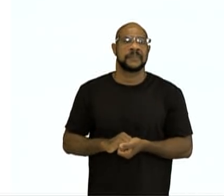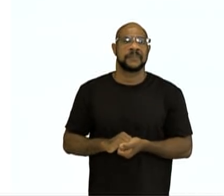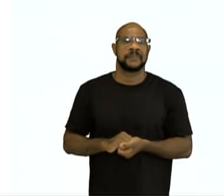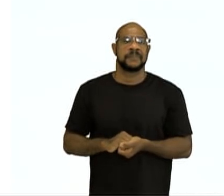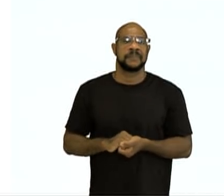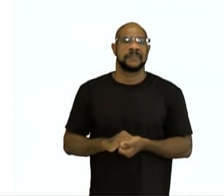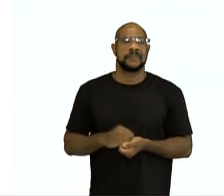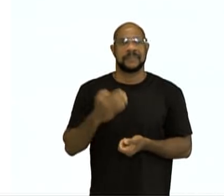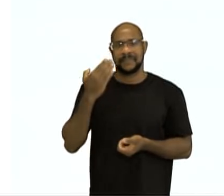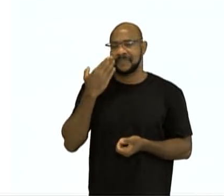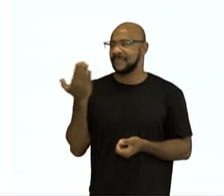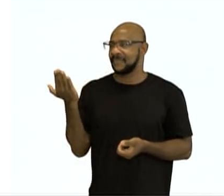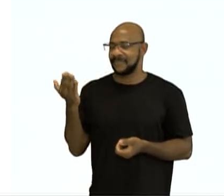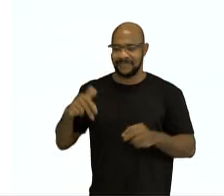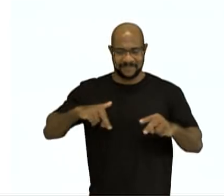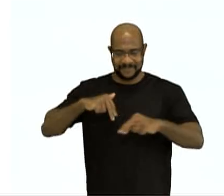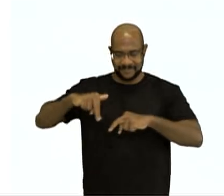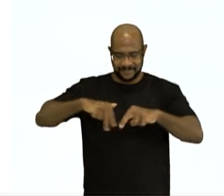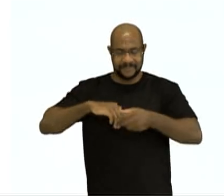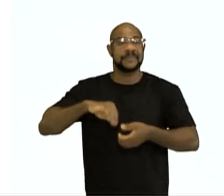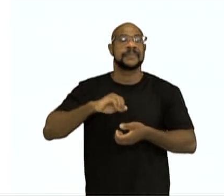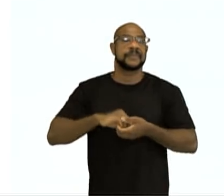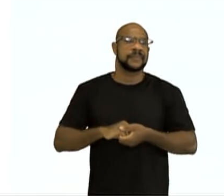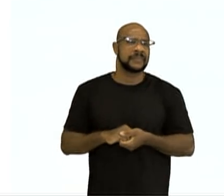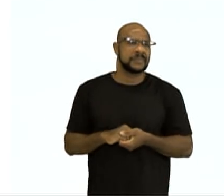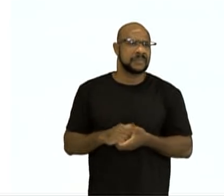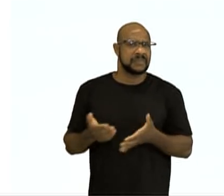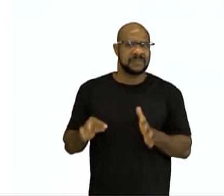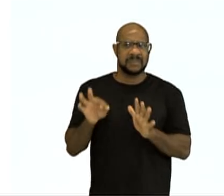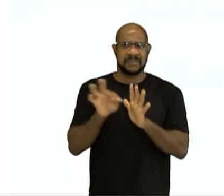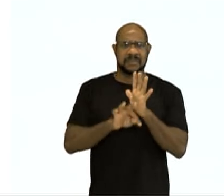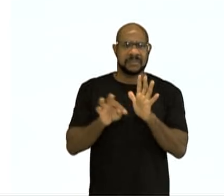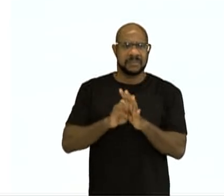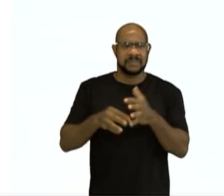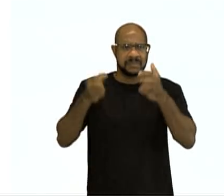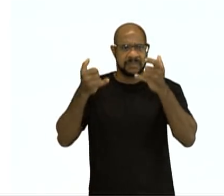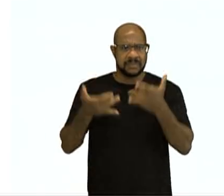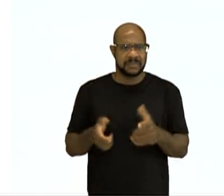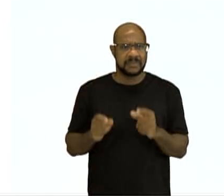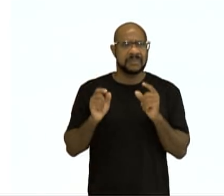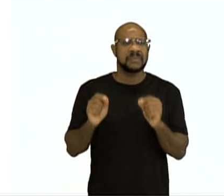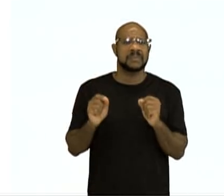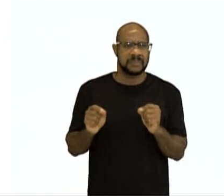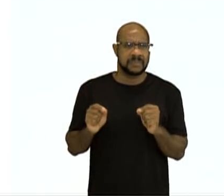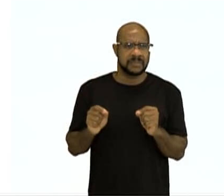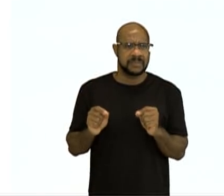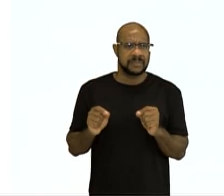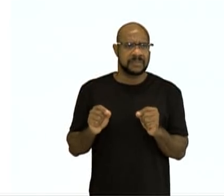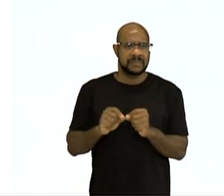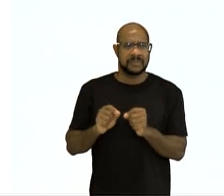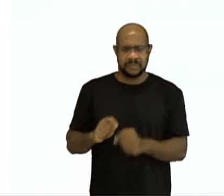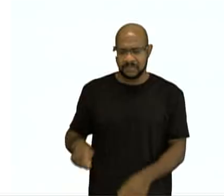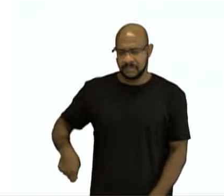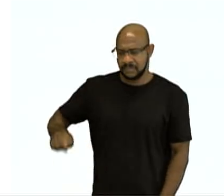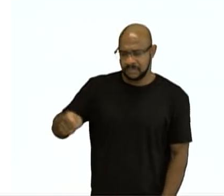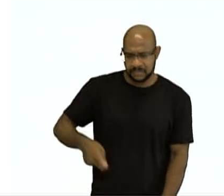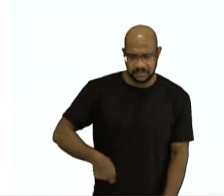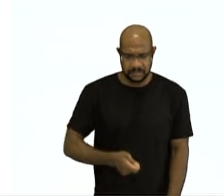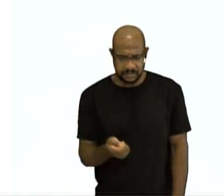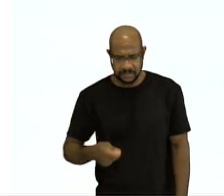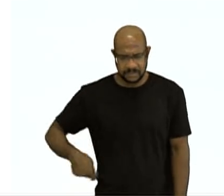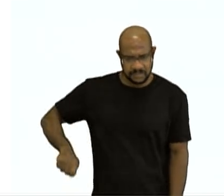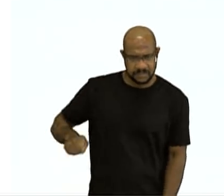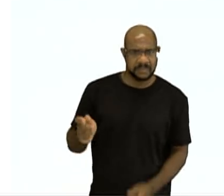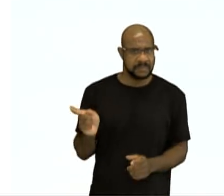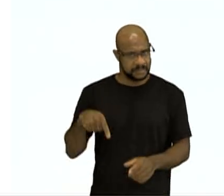né? Aquele que é com o pé. Será que estava falando sobre aqueles que praticam o table tennis? Jogam tênis de